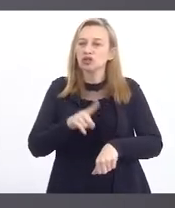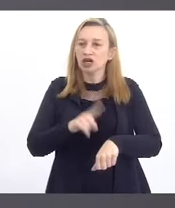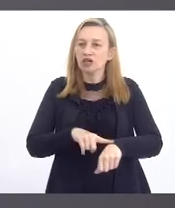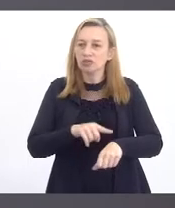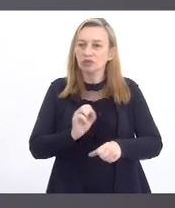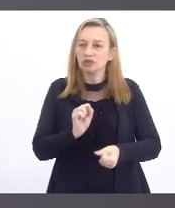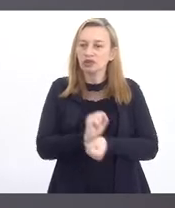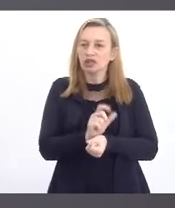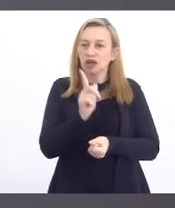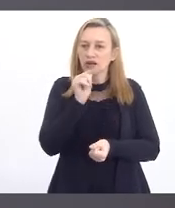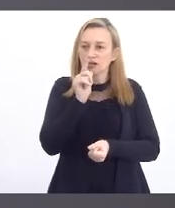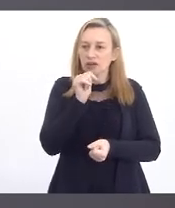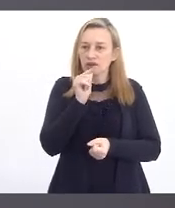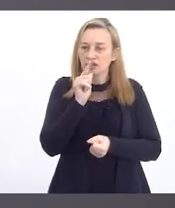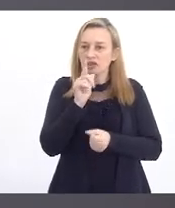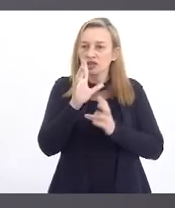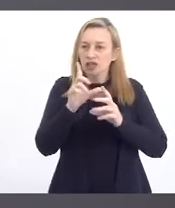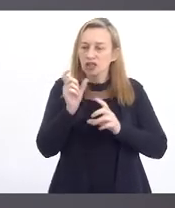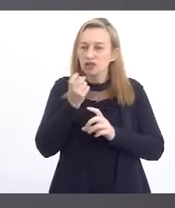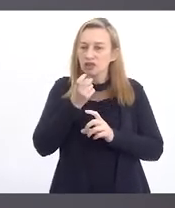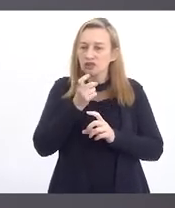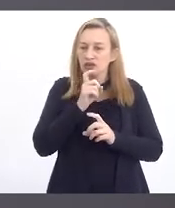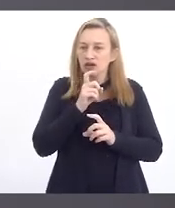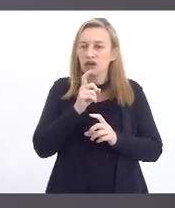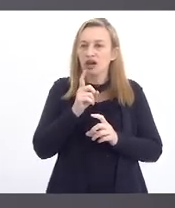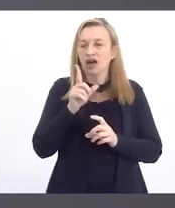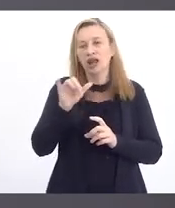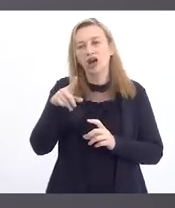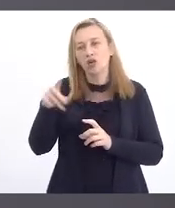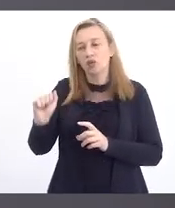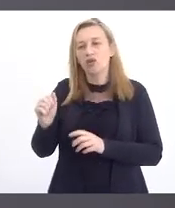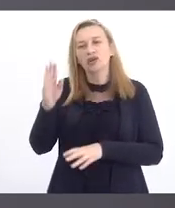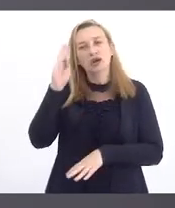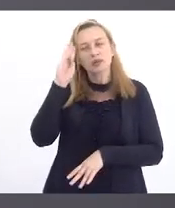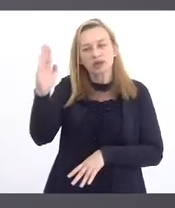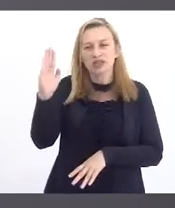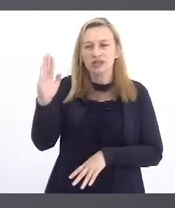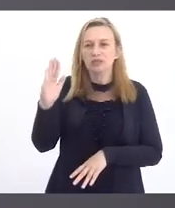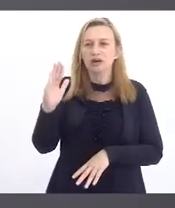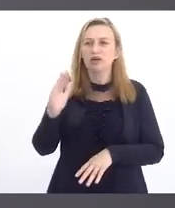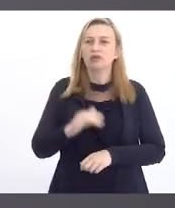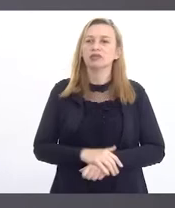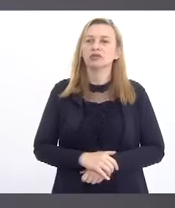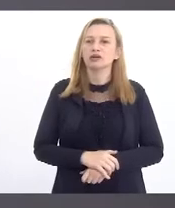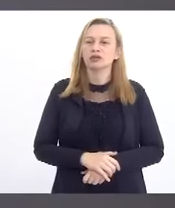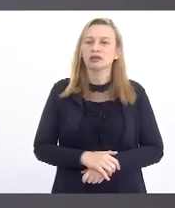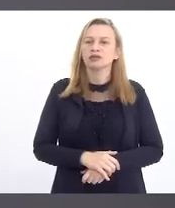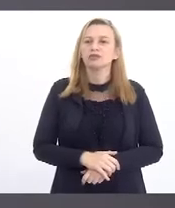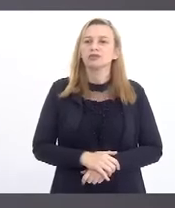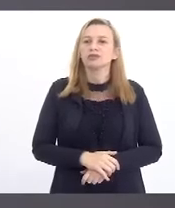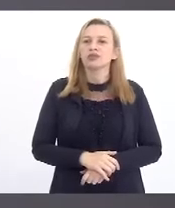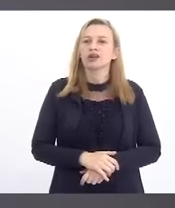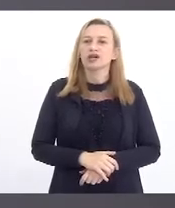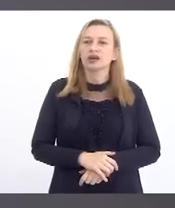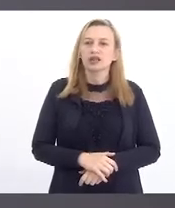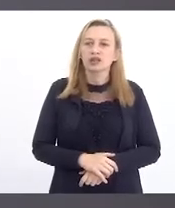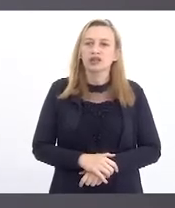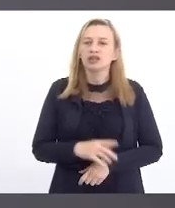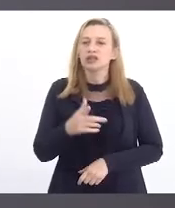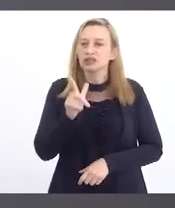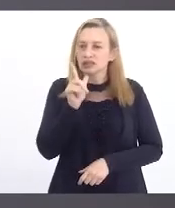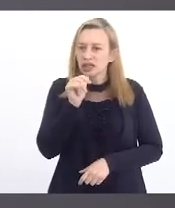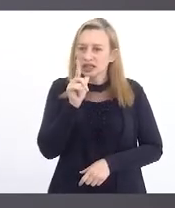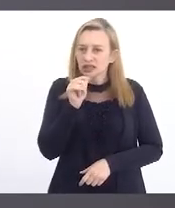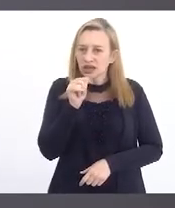de resfriar a lagoa. Então, dois itens primordiais para a proliferação das algas que